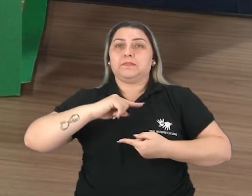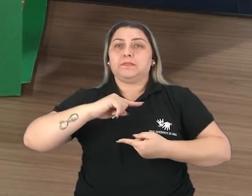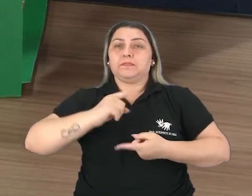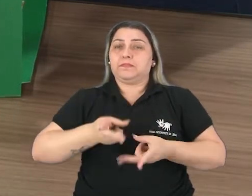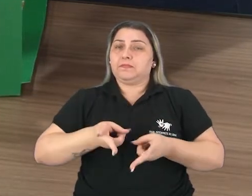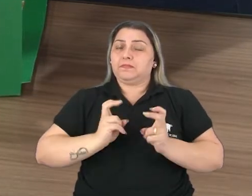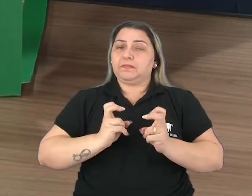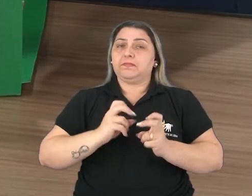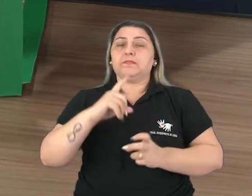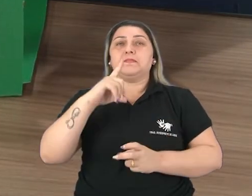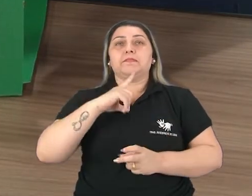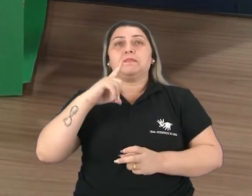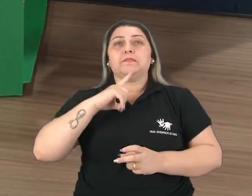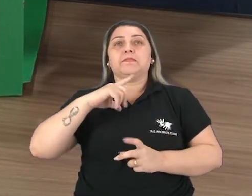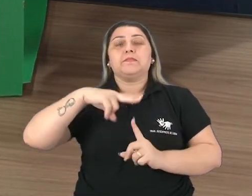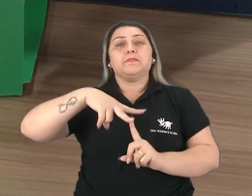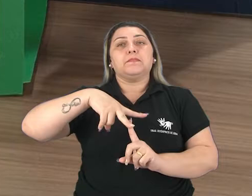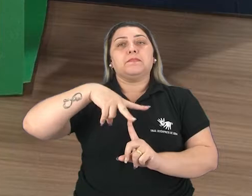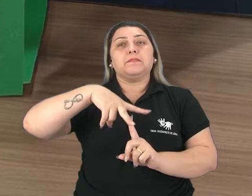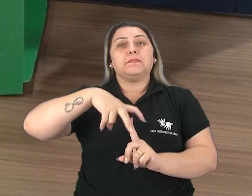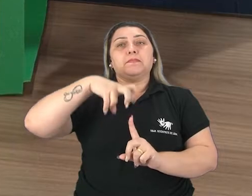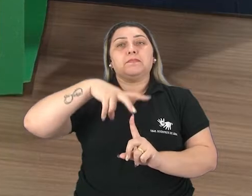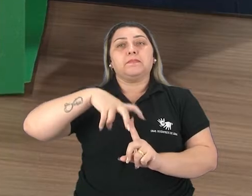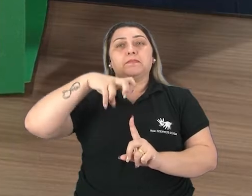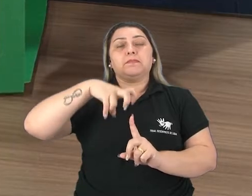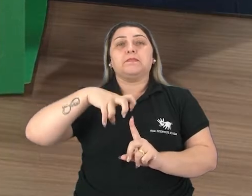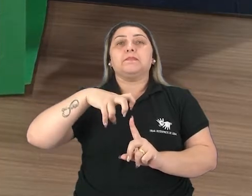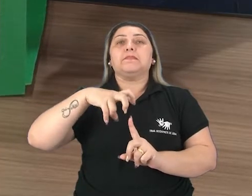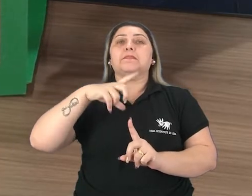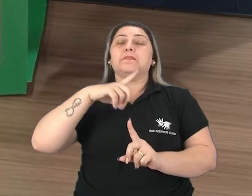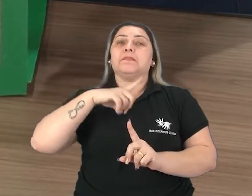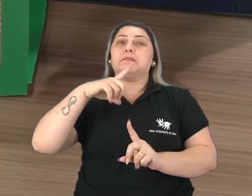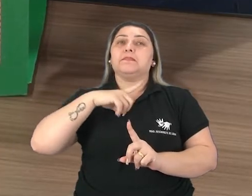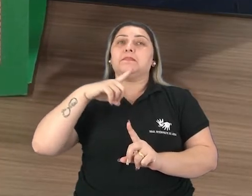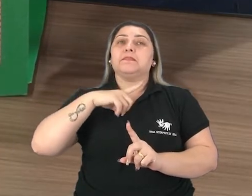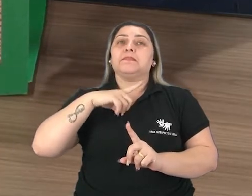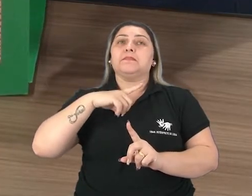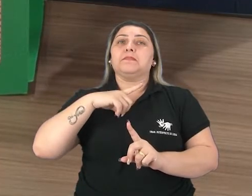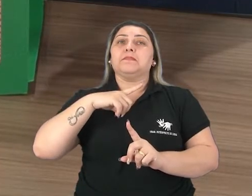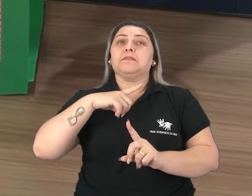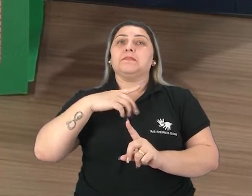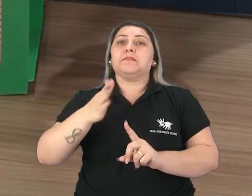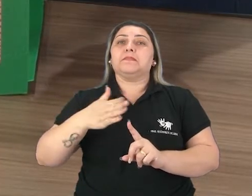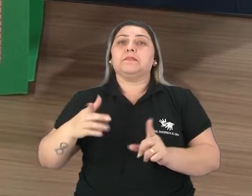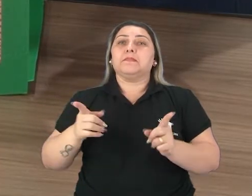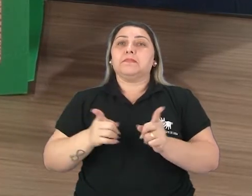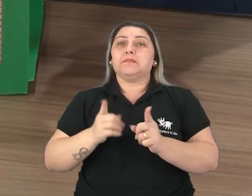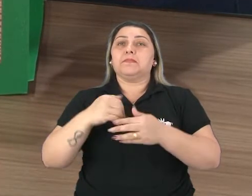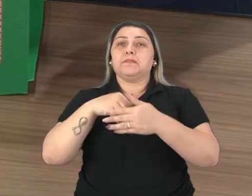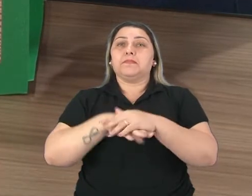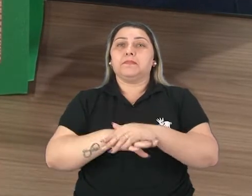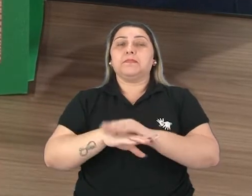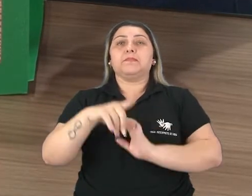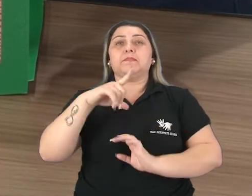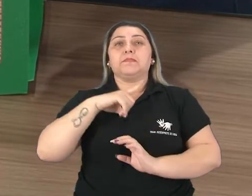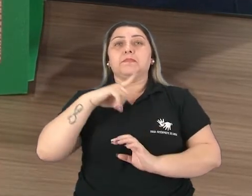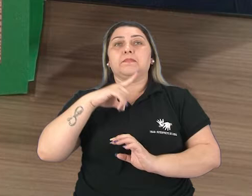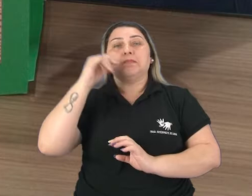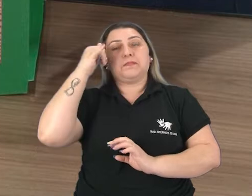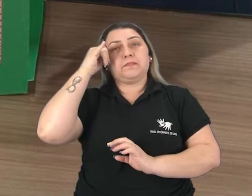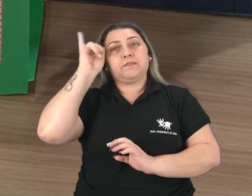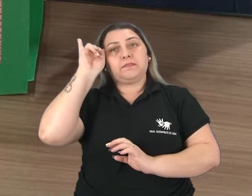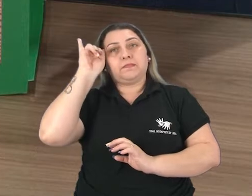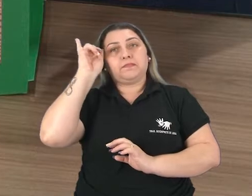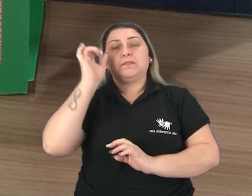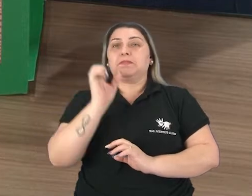perceberam? Temos latinha de refrigerante, temos embalagem de sardinha, temos embalagem de